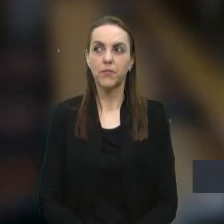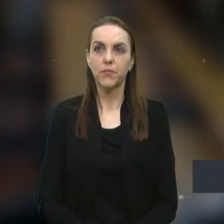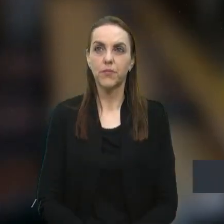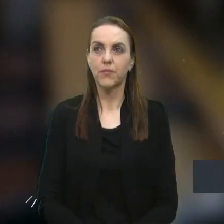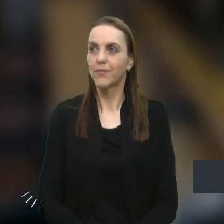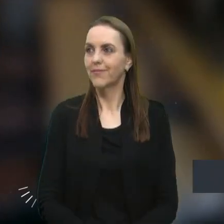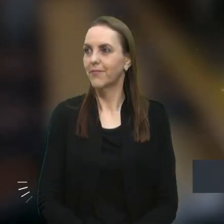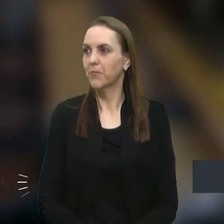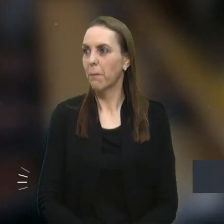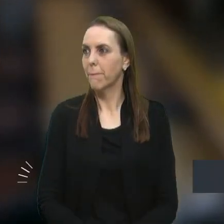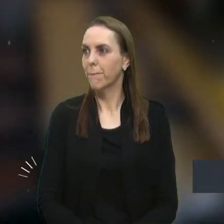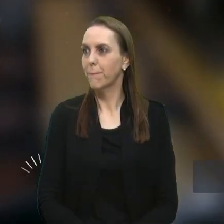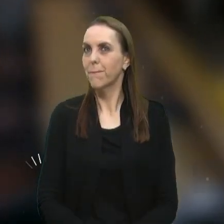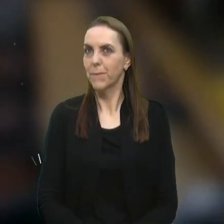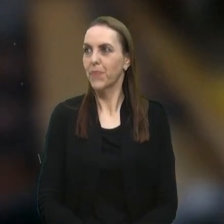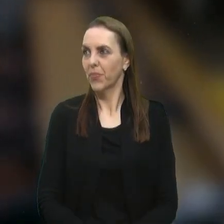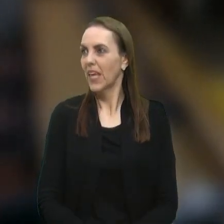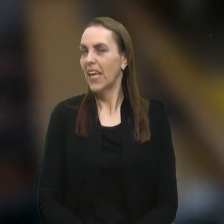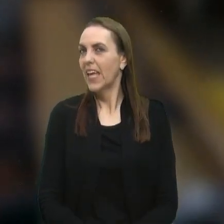É importante escutar.